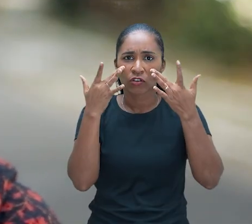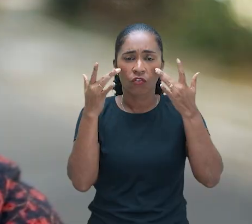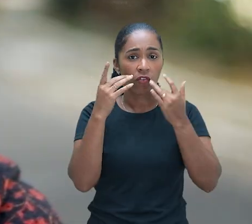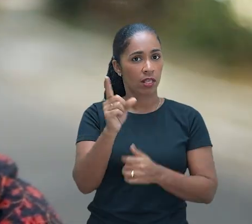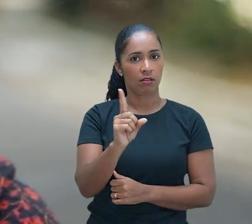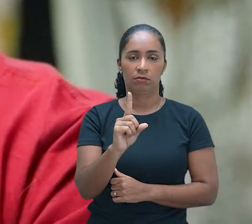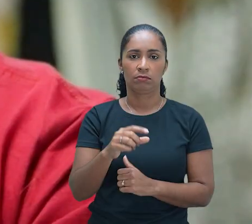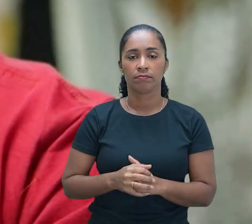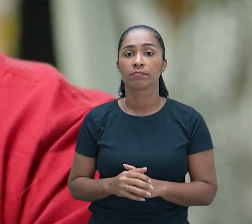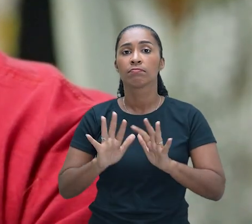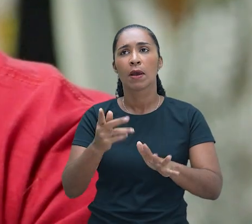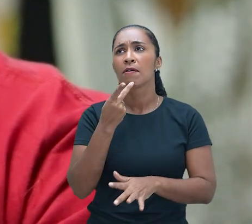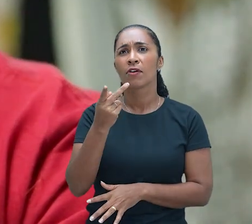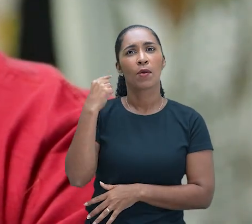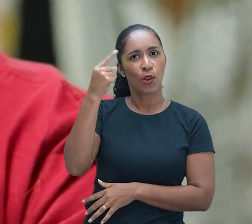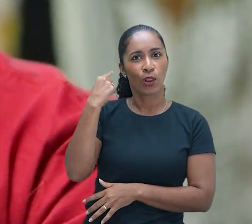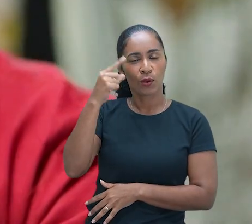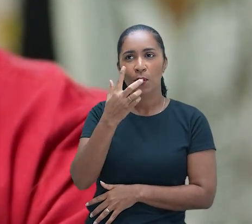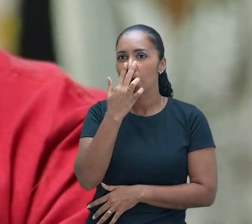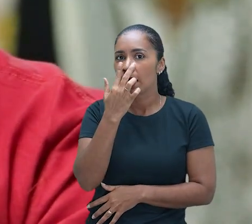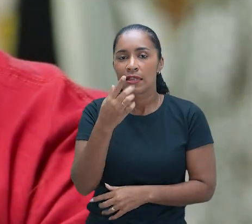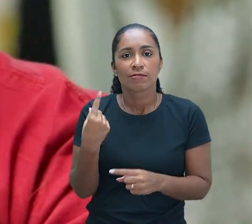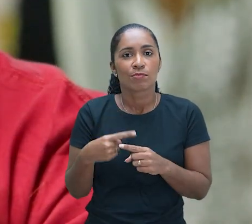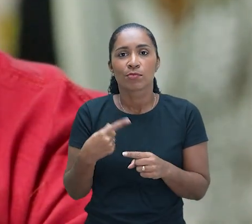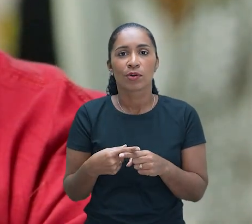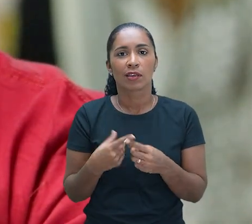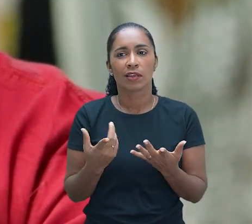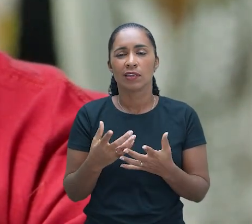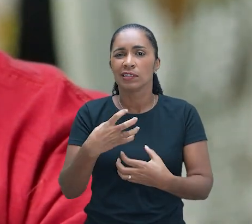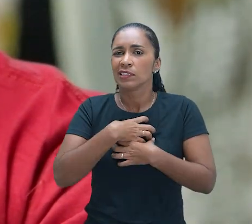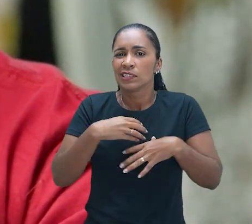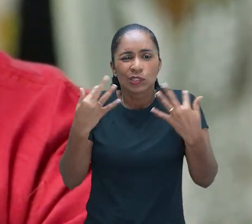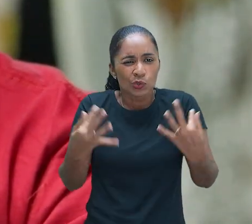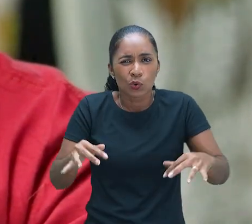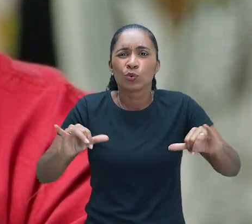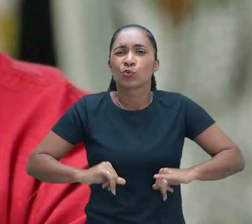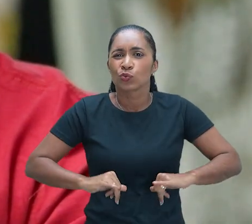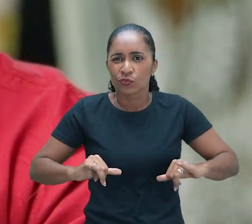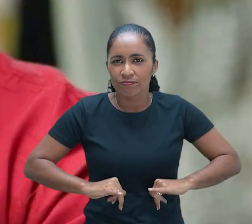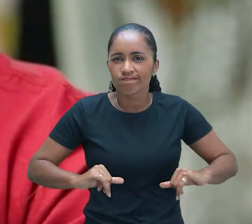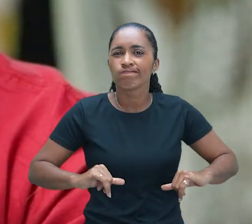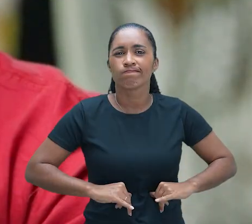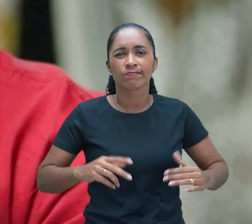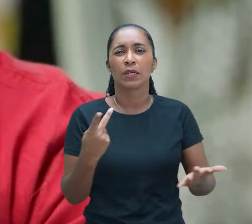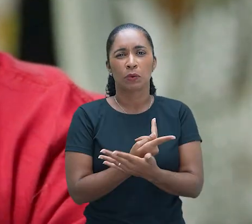falando de teatro. Tá muito louco quando um momento de muita dor, de muito sofrimento,